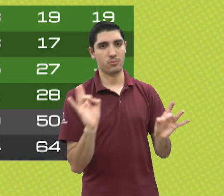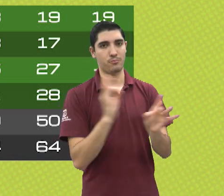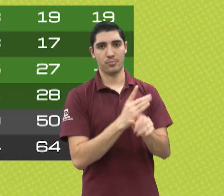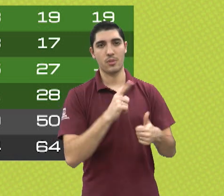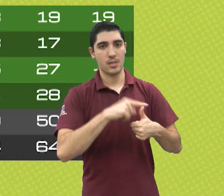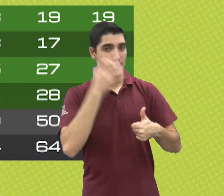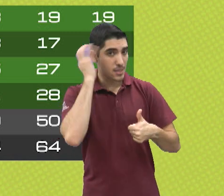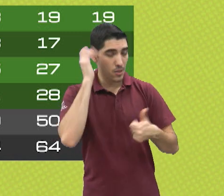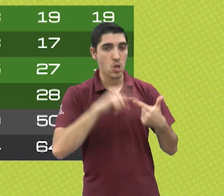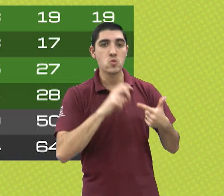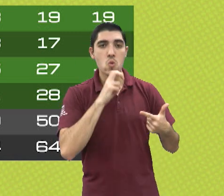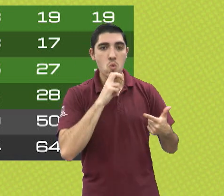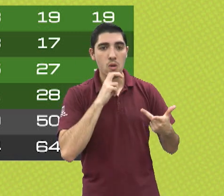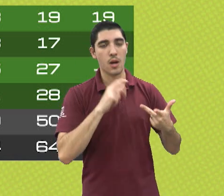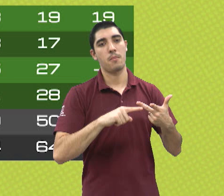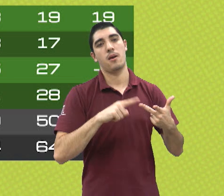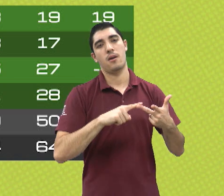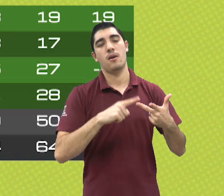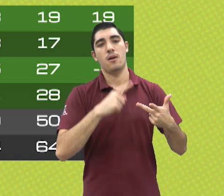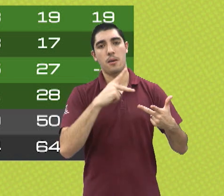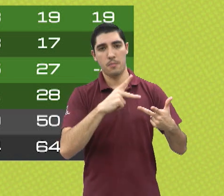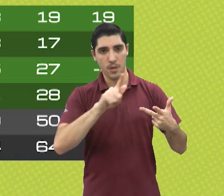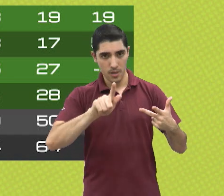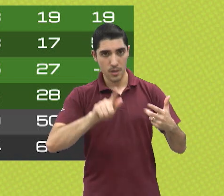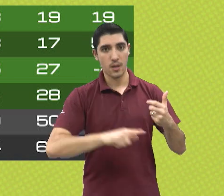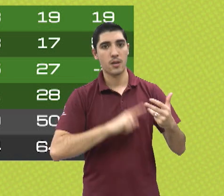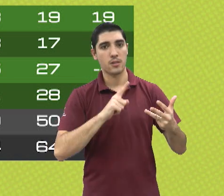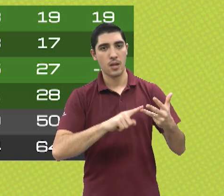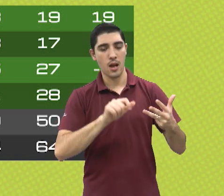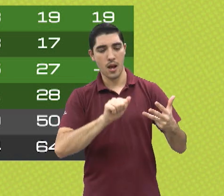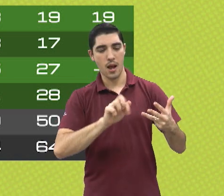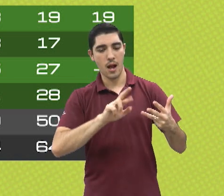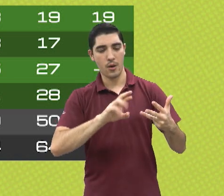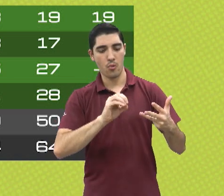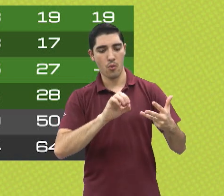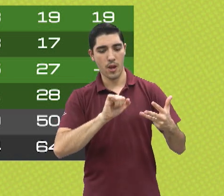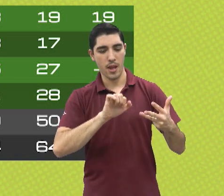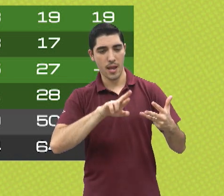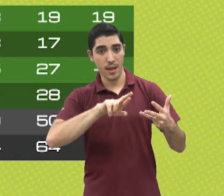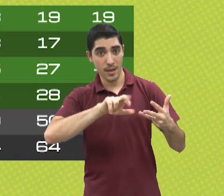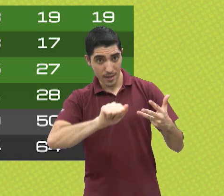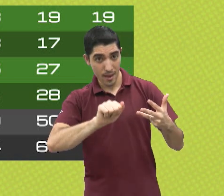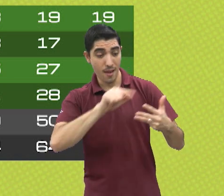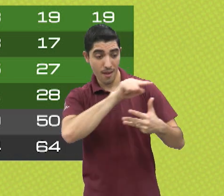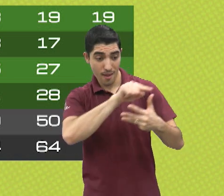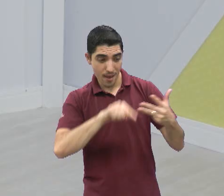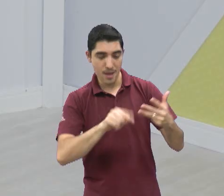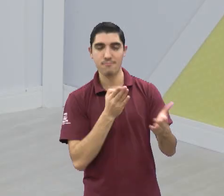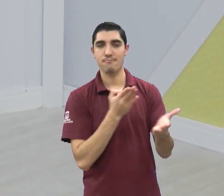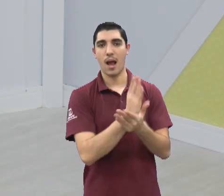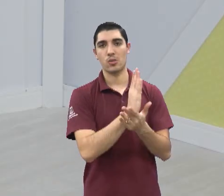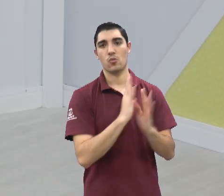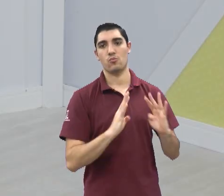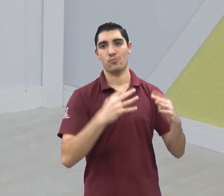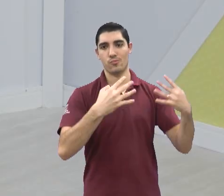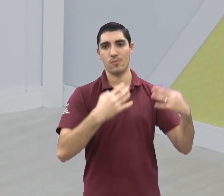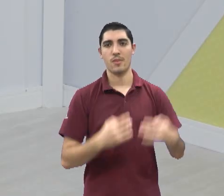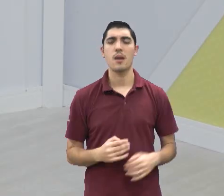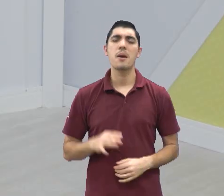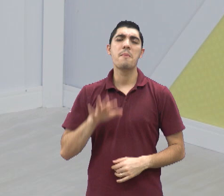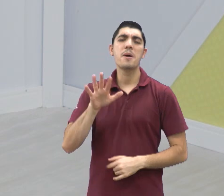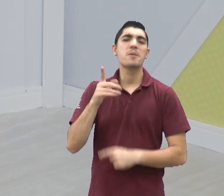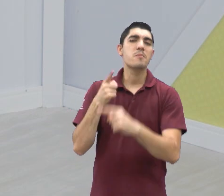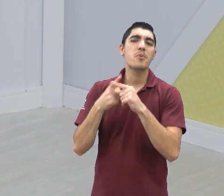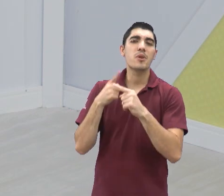André, Sorocaba, Praia Grande e Aroeira Futsal estão classificados para as quartas de final. Por que eu falei que o São